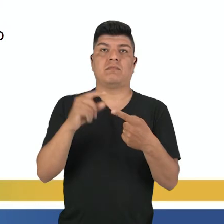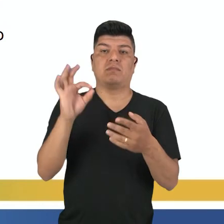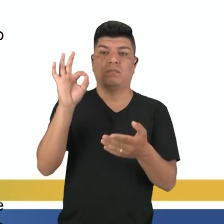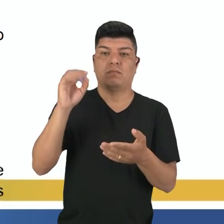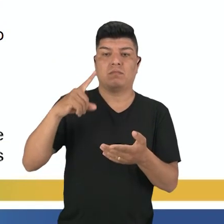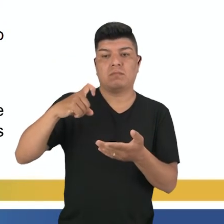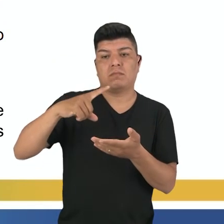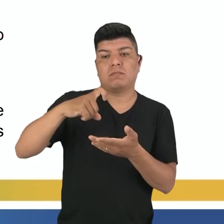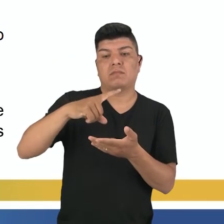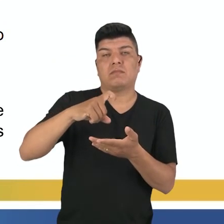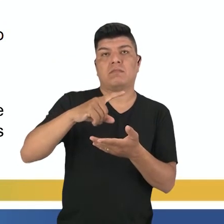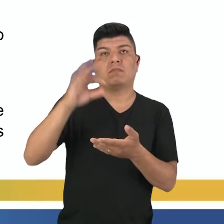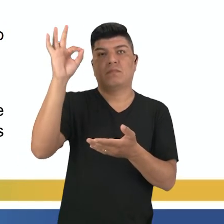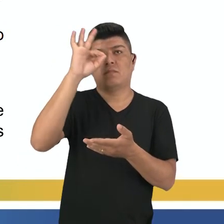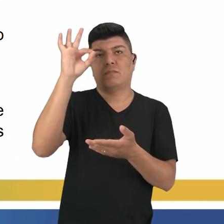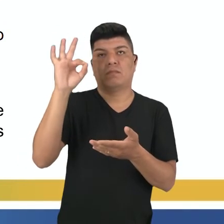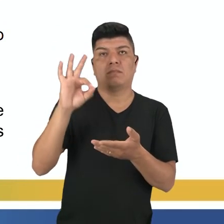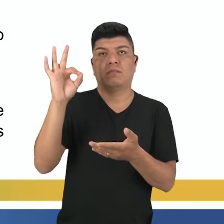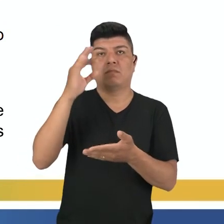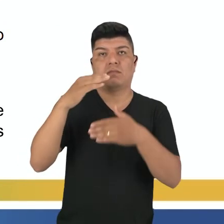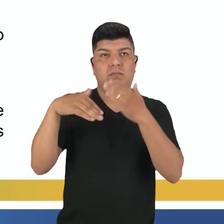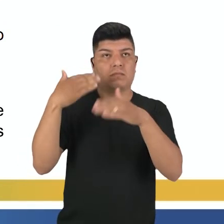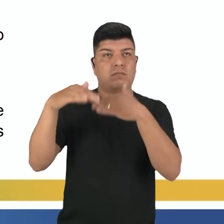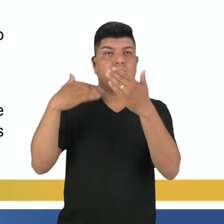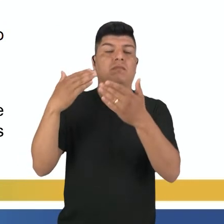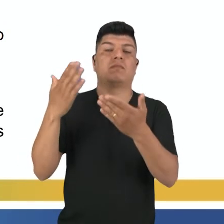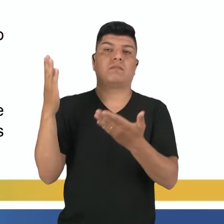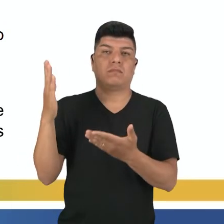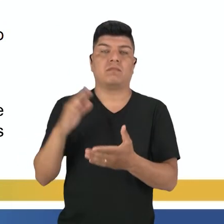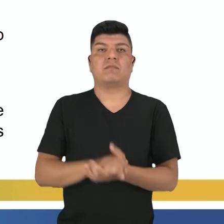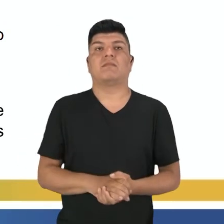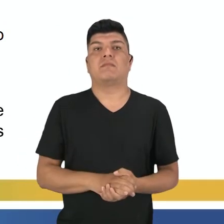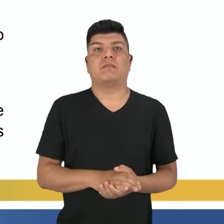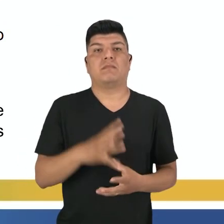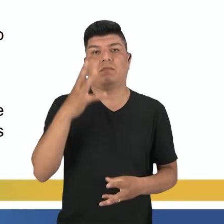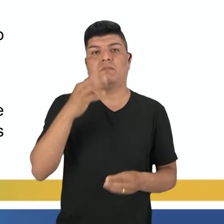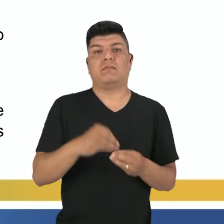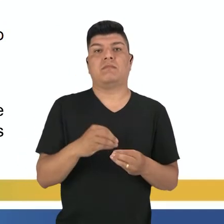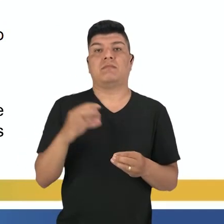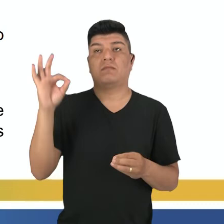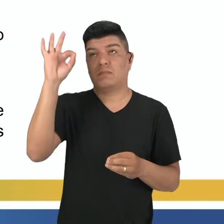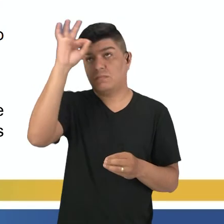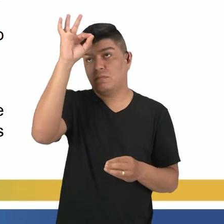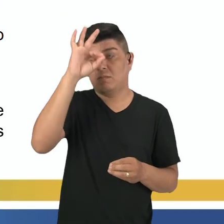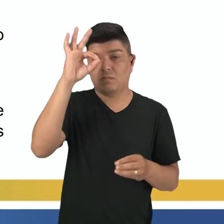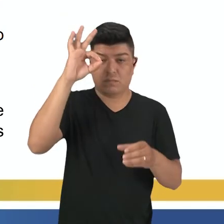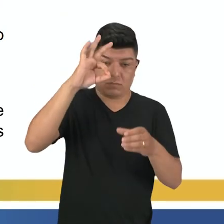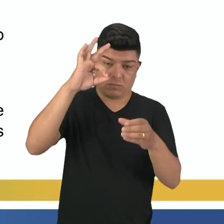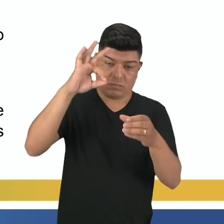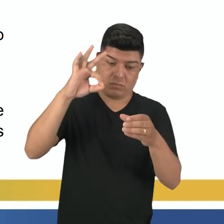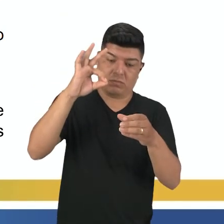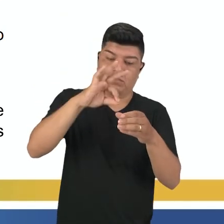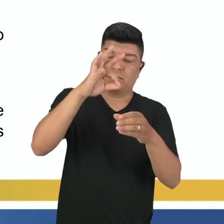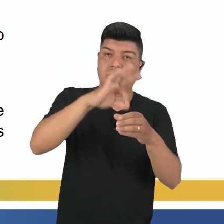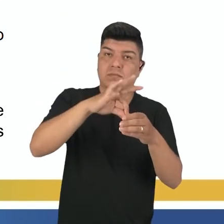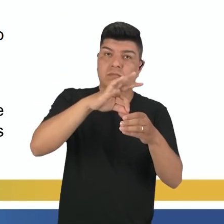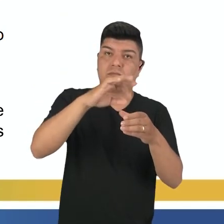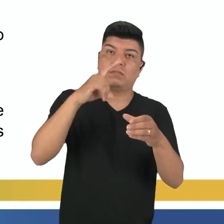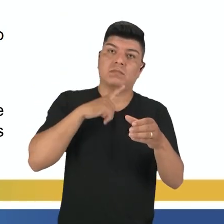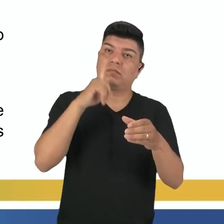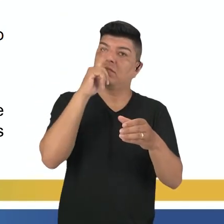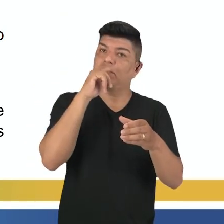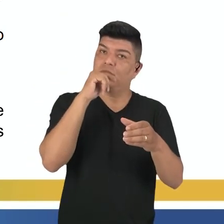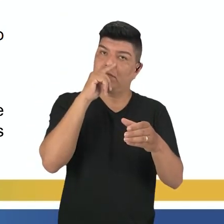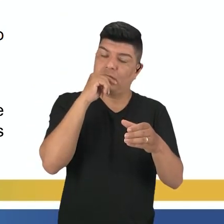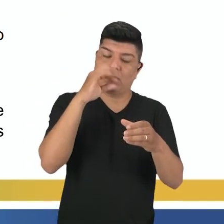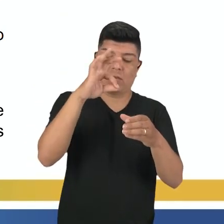porque as larvas do mosquito elas se desenvolvem nesse meio. Nós sabemos que o mosquito da dengue ele coloca seus ovos em locais que possuem